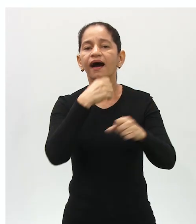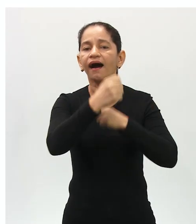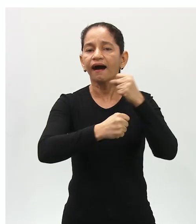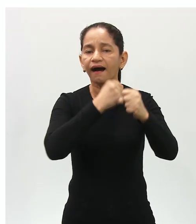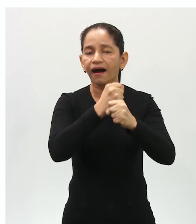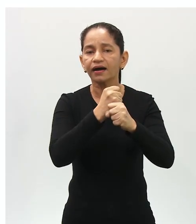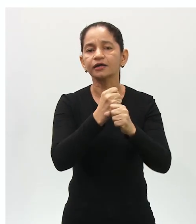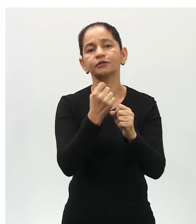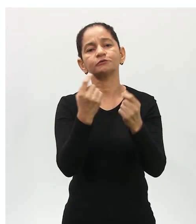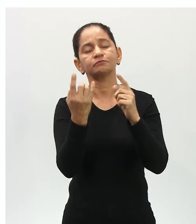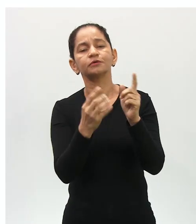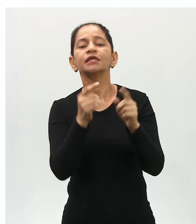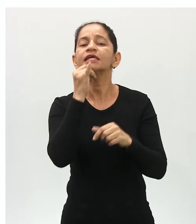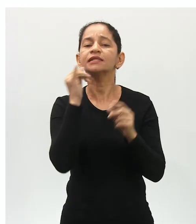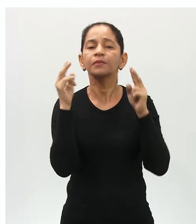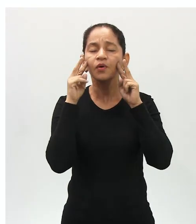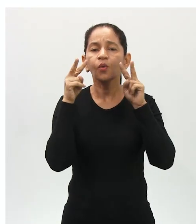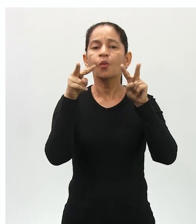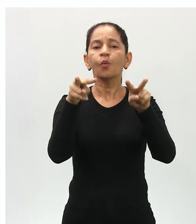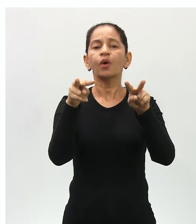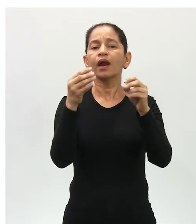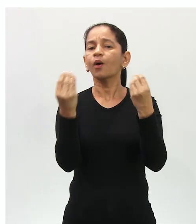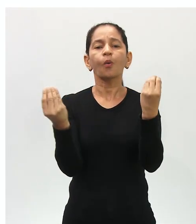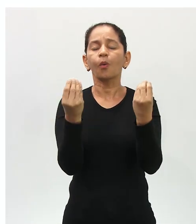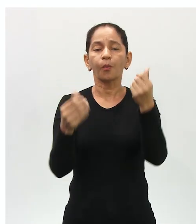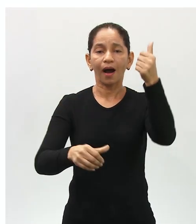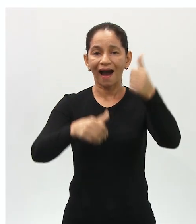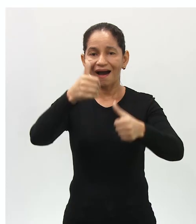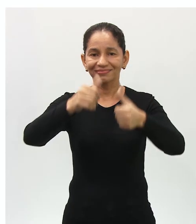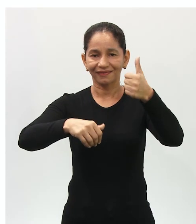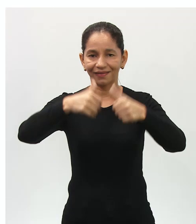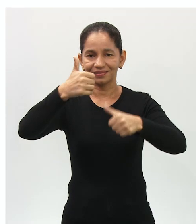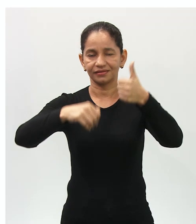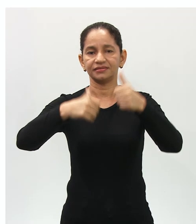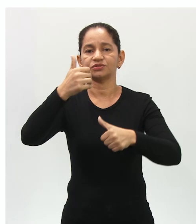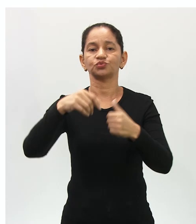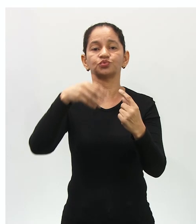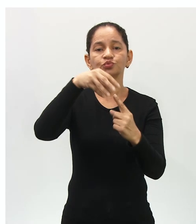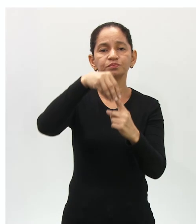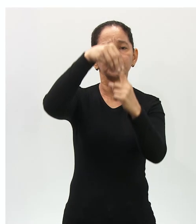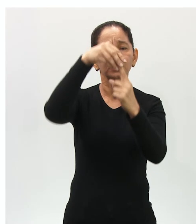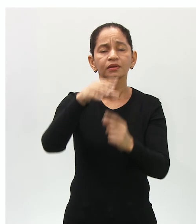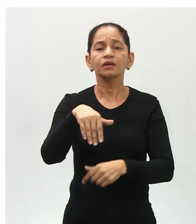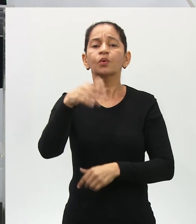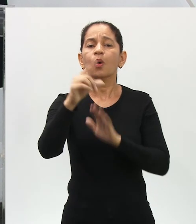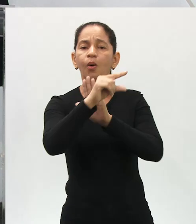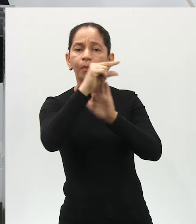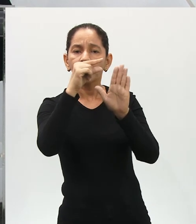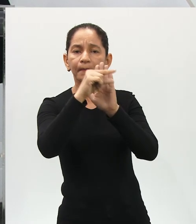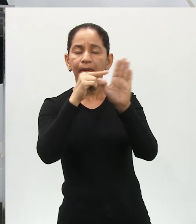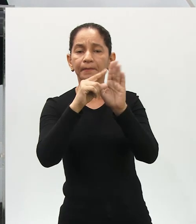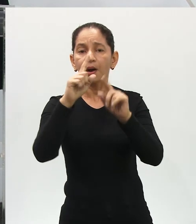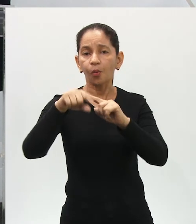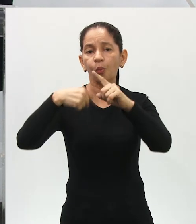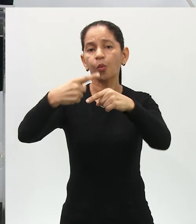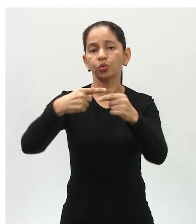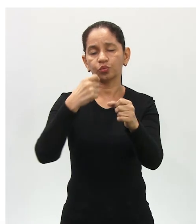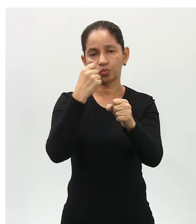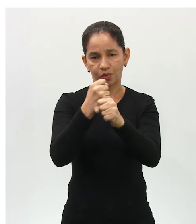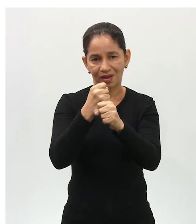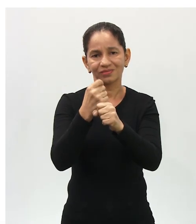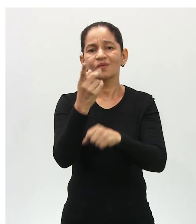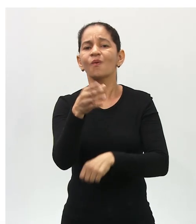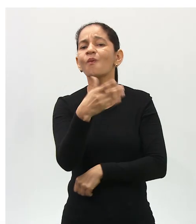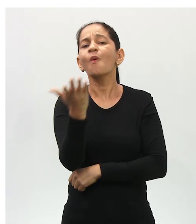ano, tá? Ela vai pegar, então, olhar para o PPA e vai estabelecer quais são as prioridades daquilo que está no PPA para o ano